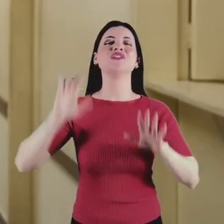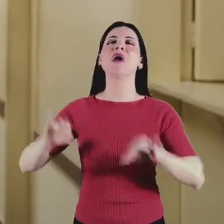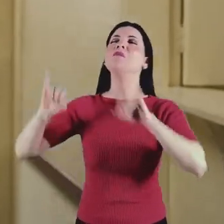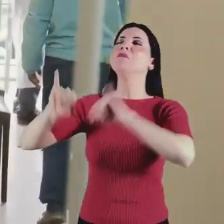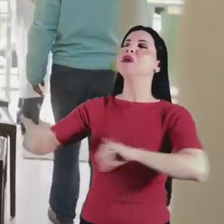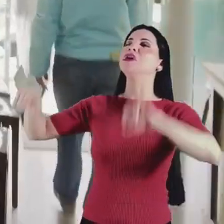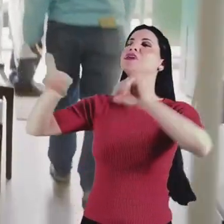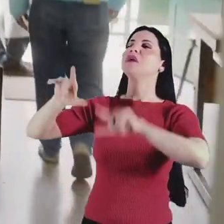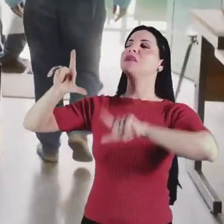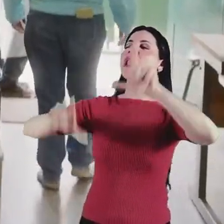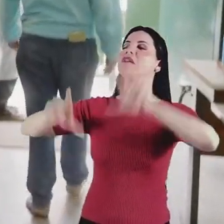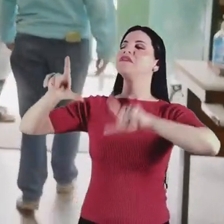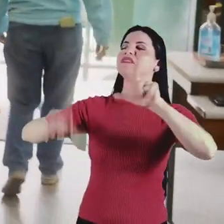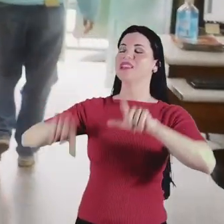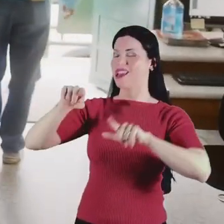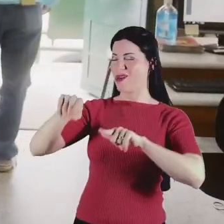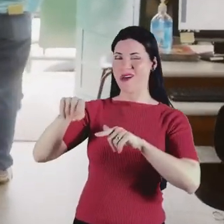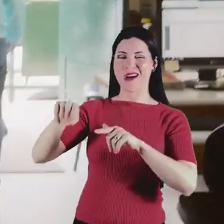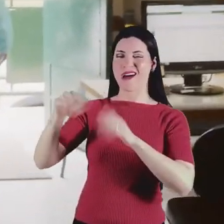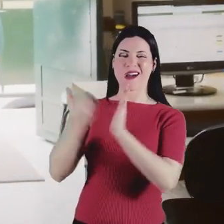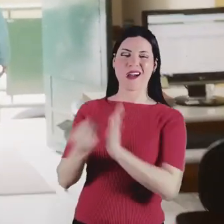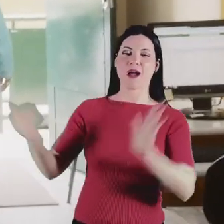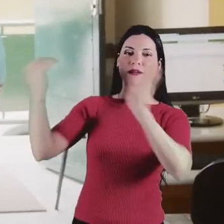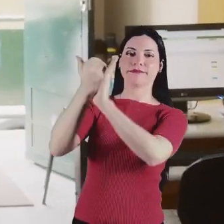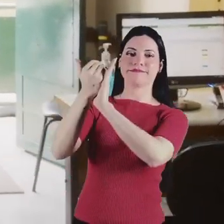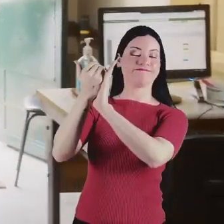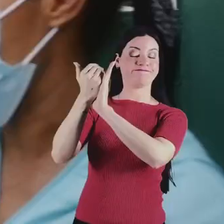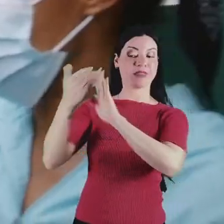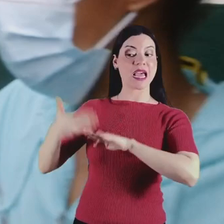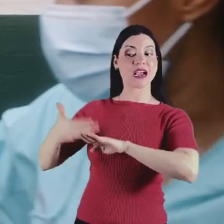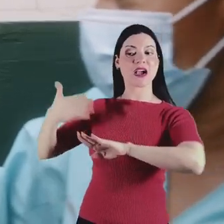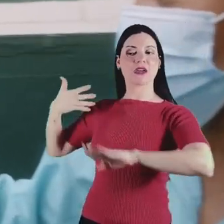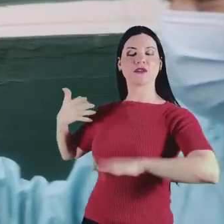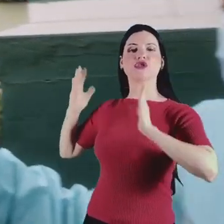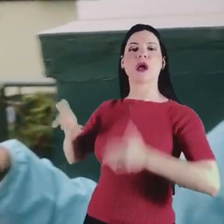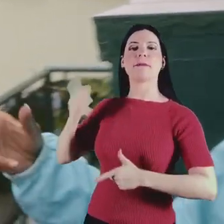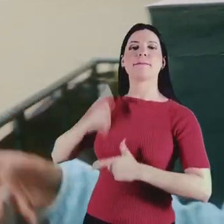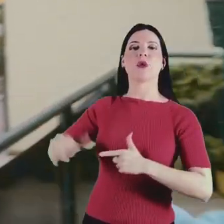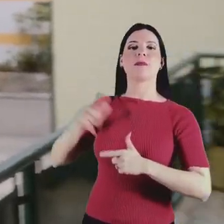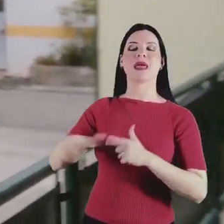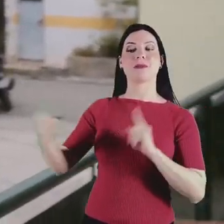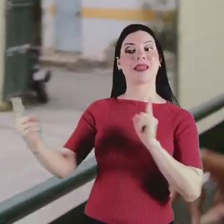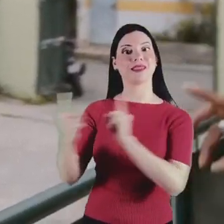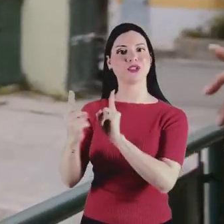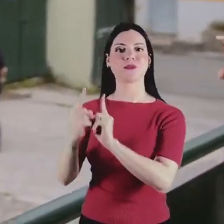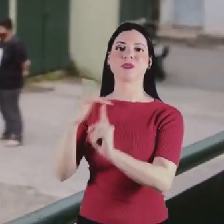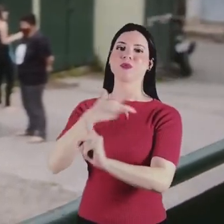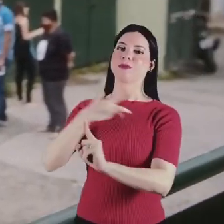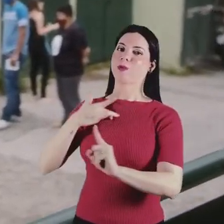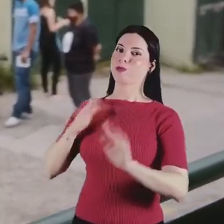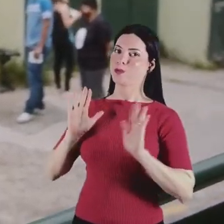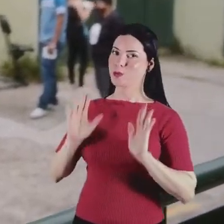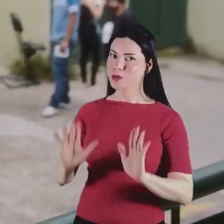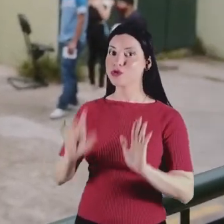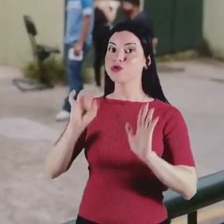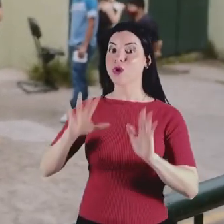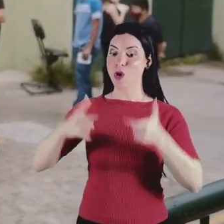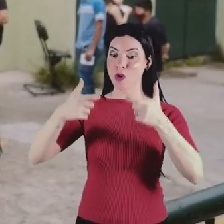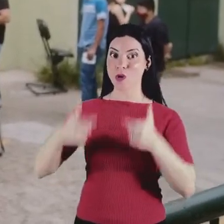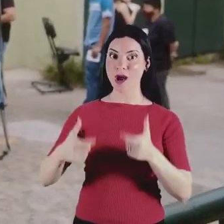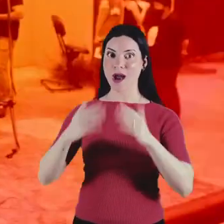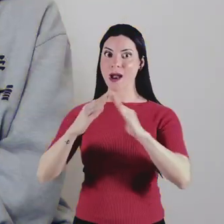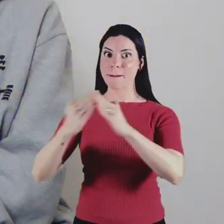de mídia, não é tudo isso. A gente já tinha um problema recorrente da questão de atendimento. O SAMU, não só